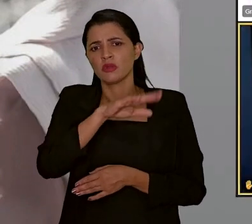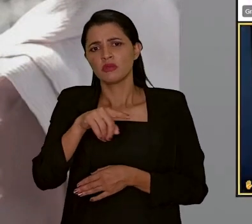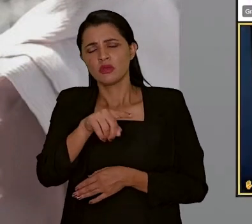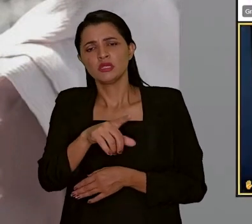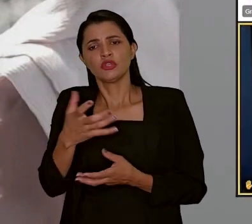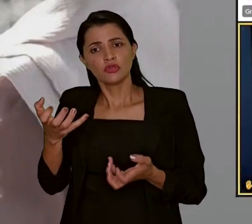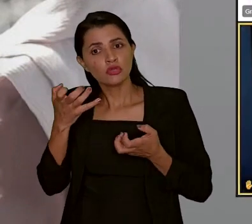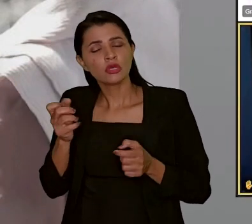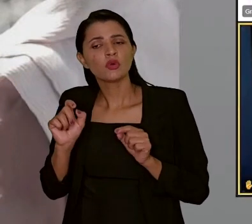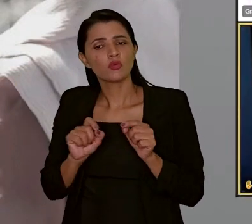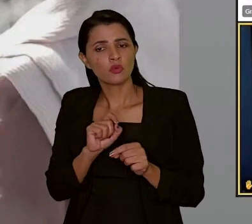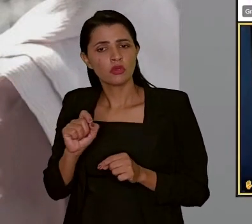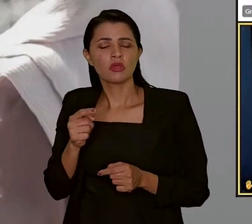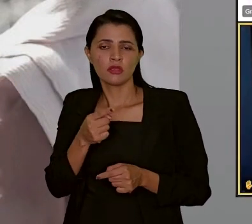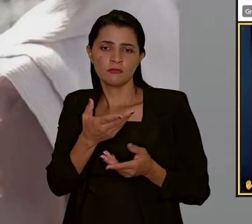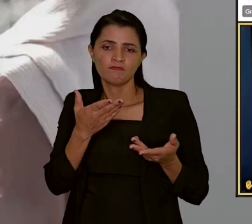queremos